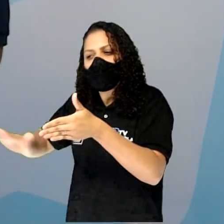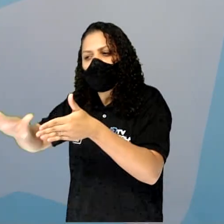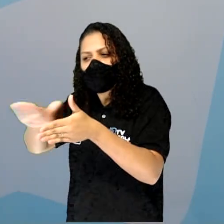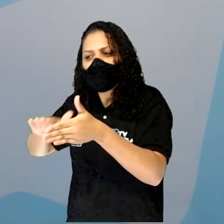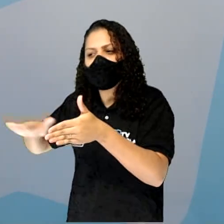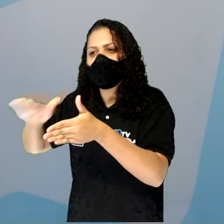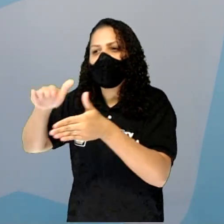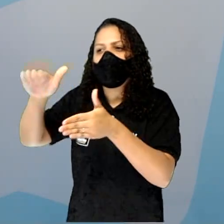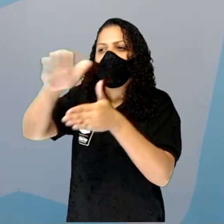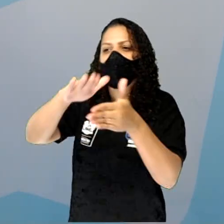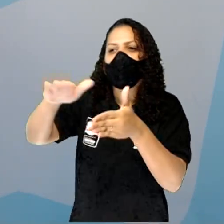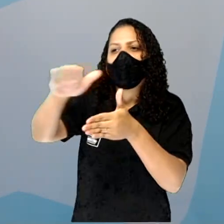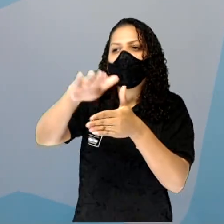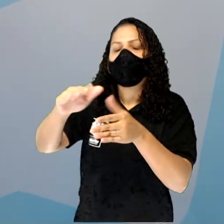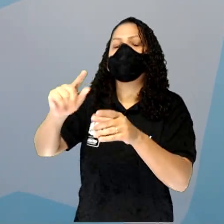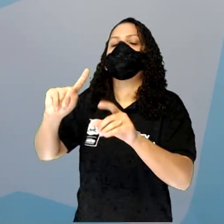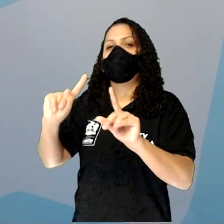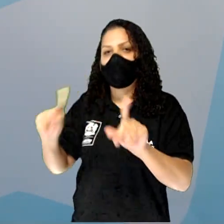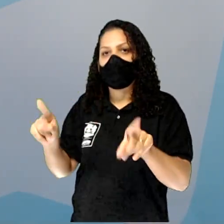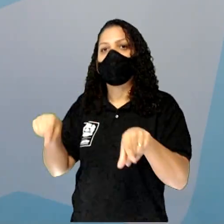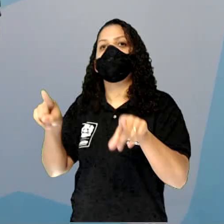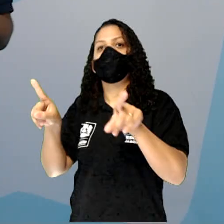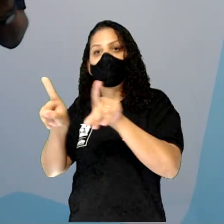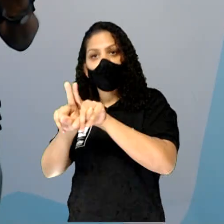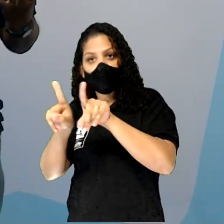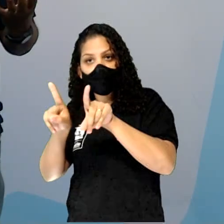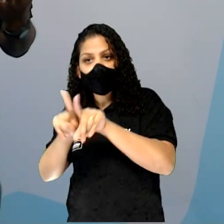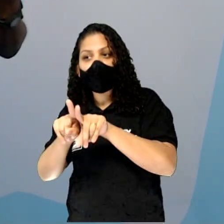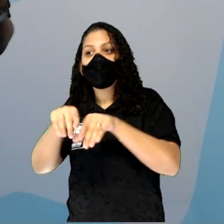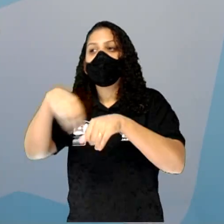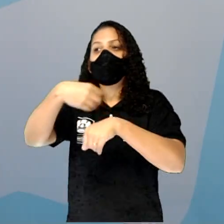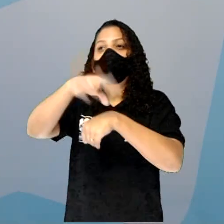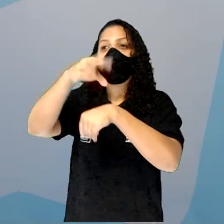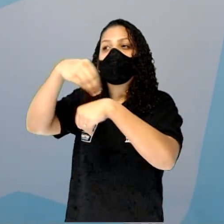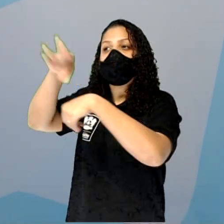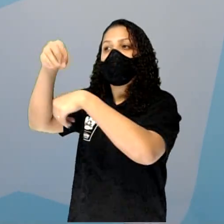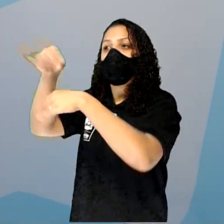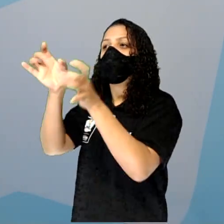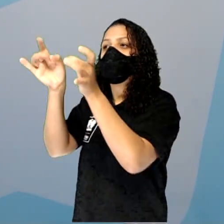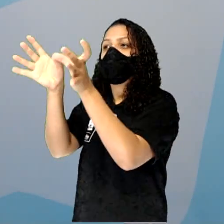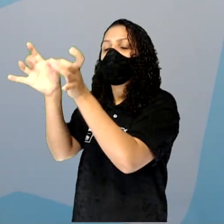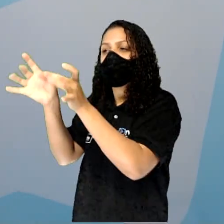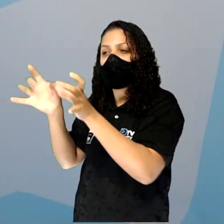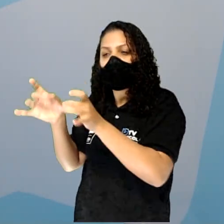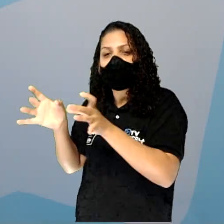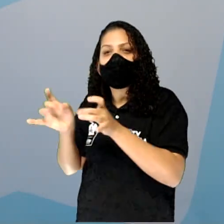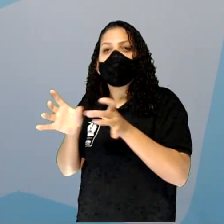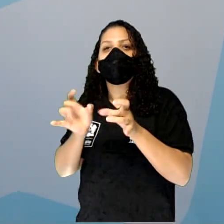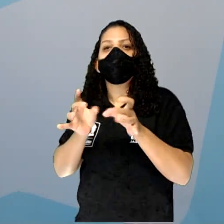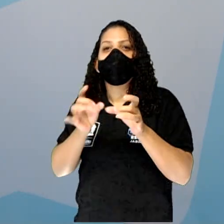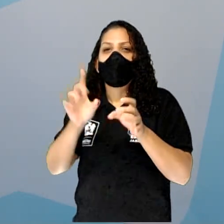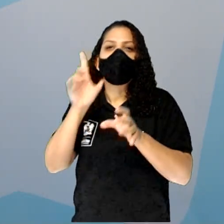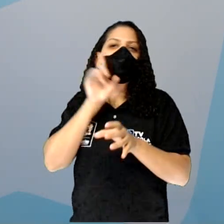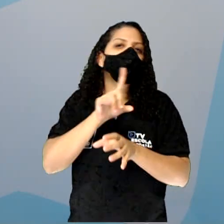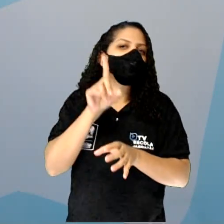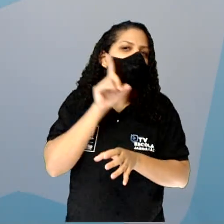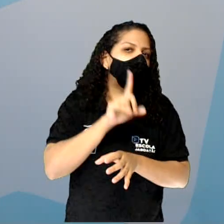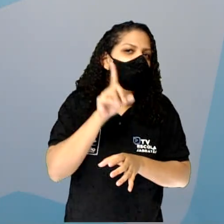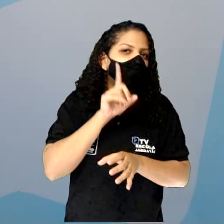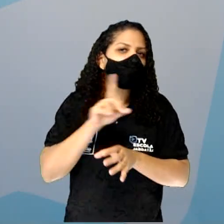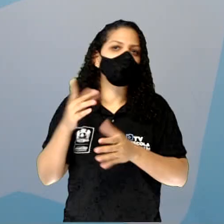já seria enviado aqui direto para o seu maior comprador, que seria os Estados